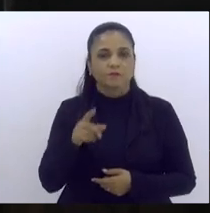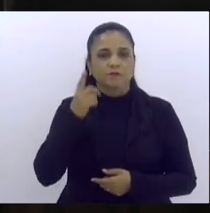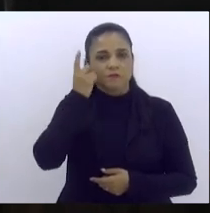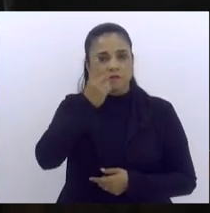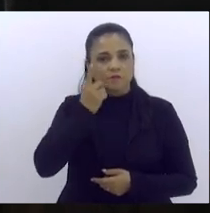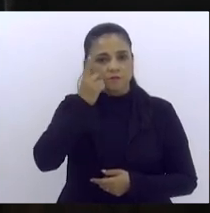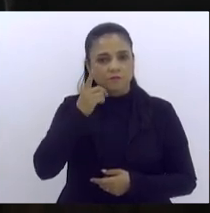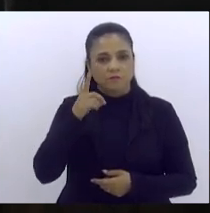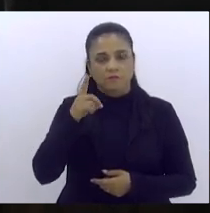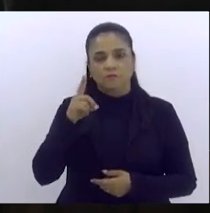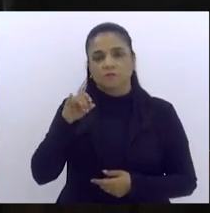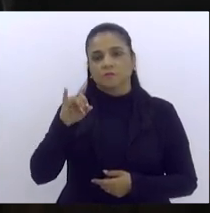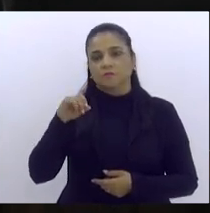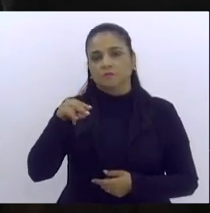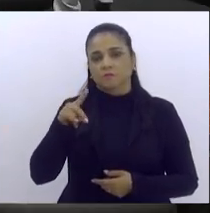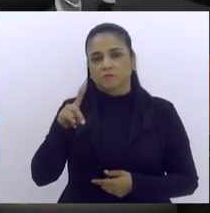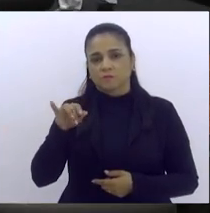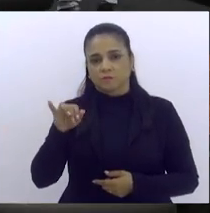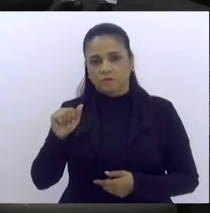deputada Índia Armelau.